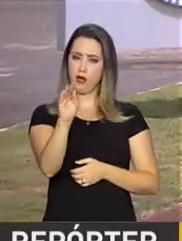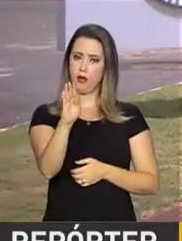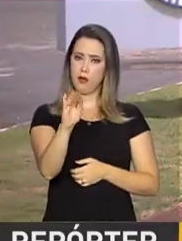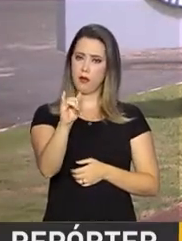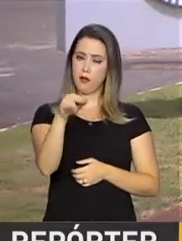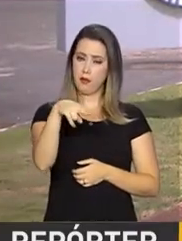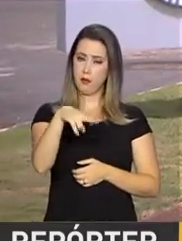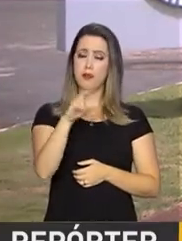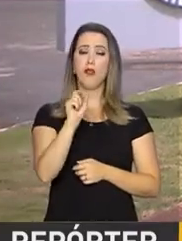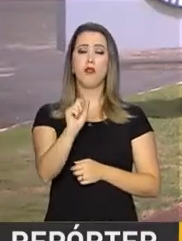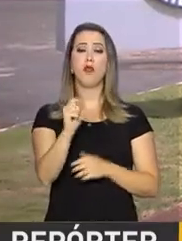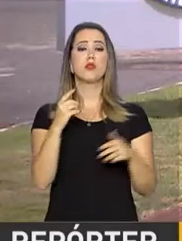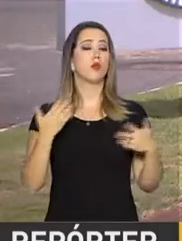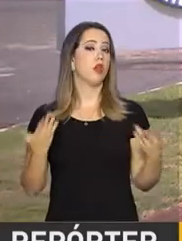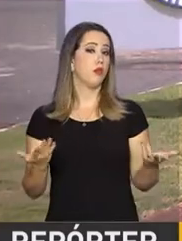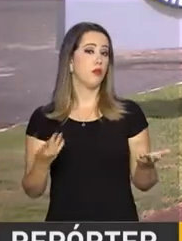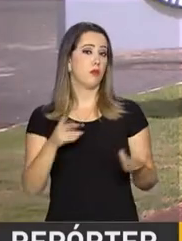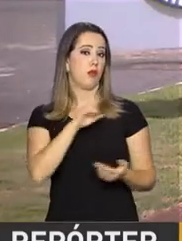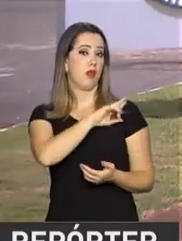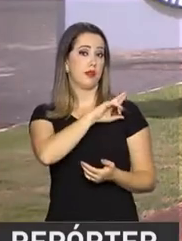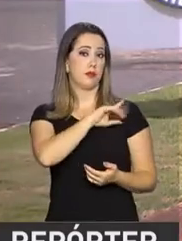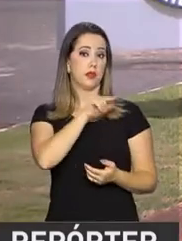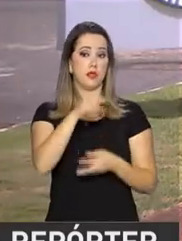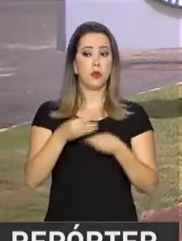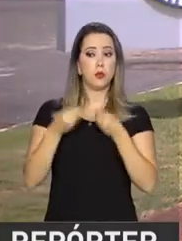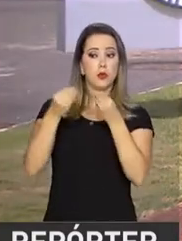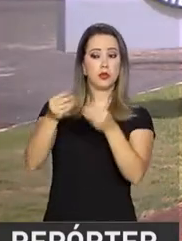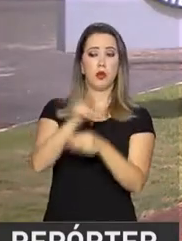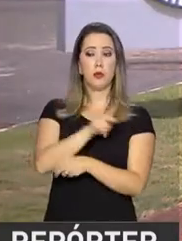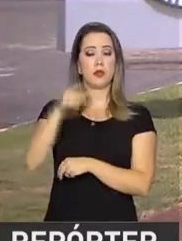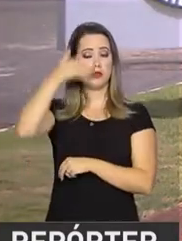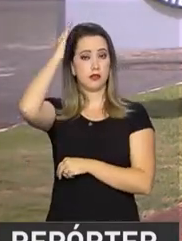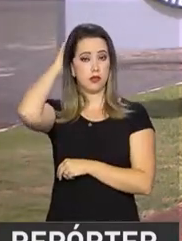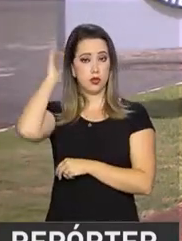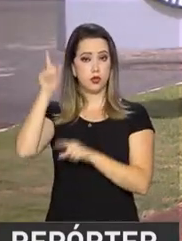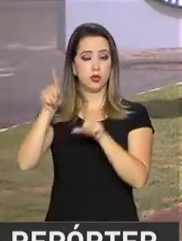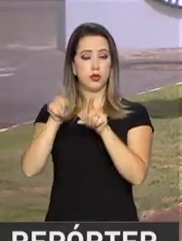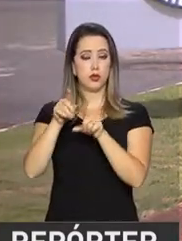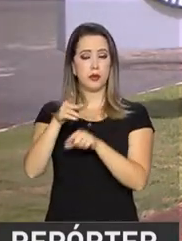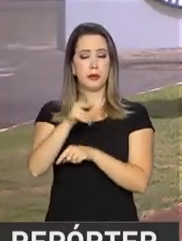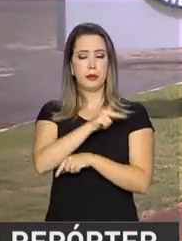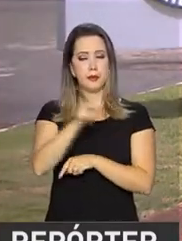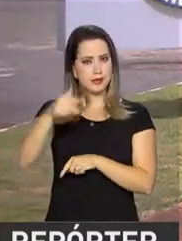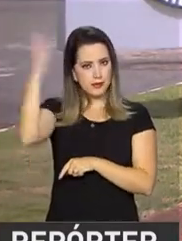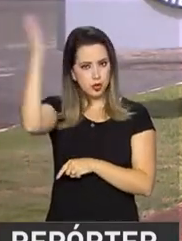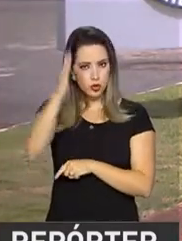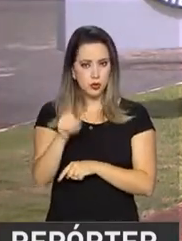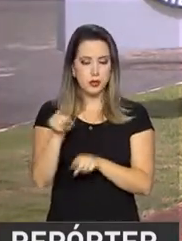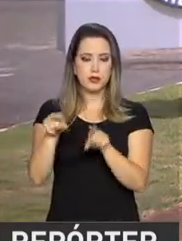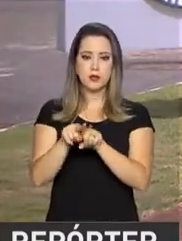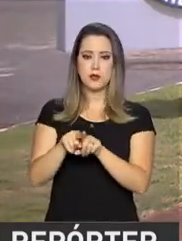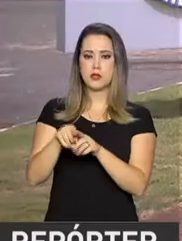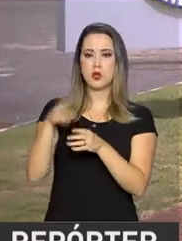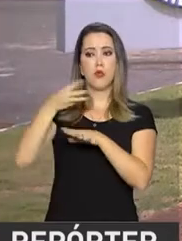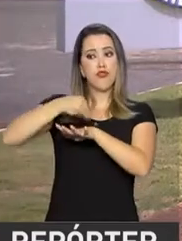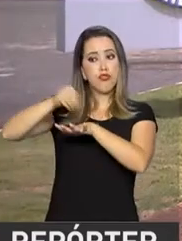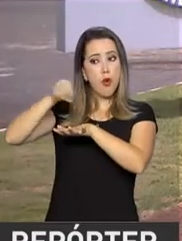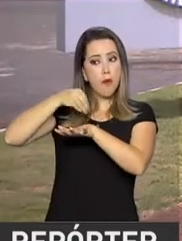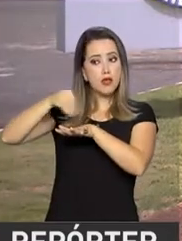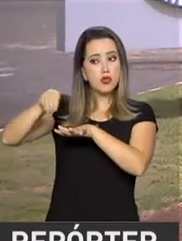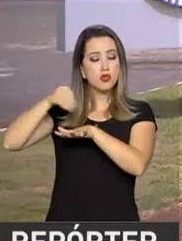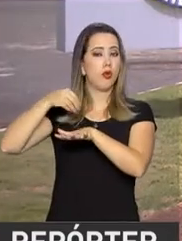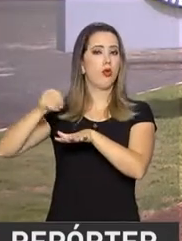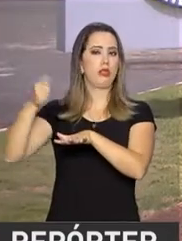responsável por fornecer o presidente da república e os ministros de estado informações e análises estratégicas necessárias